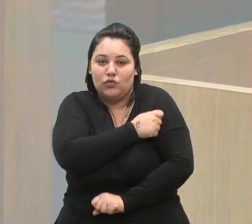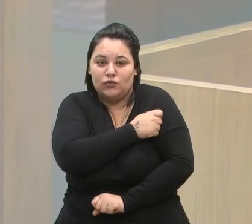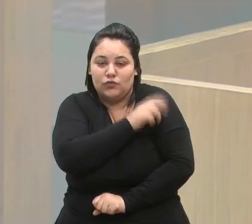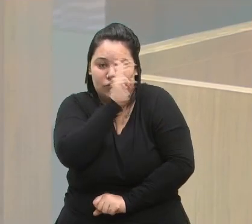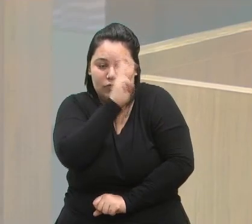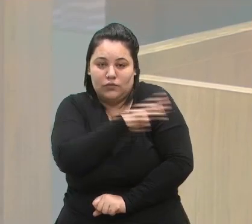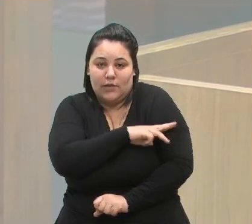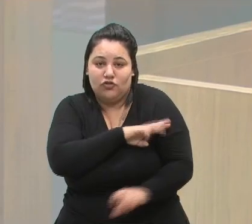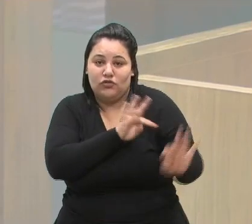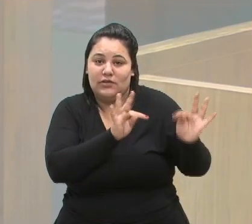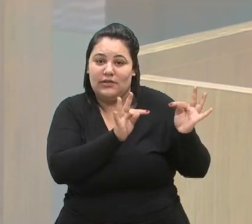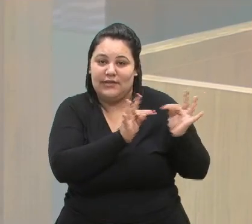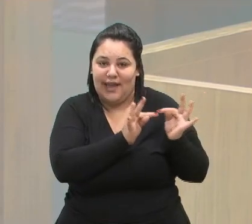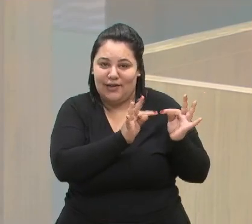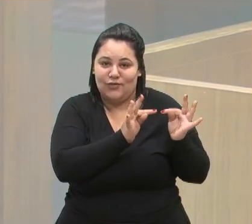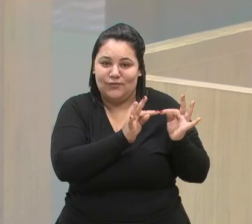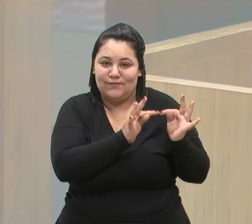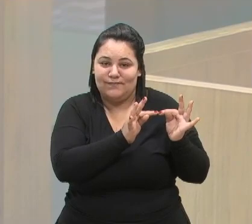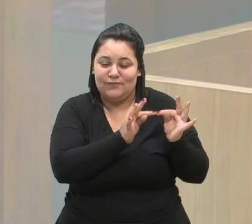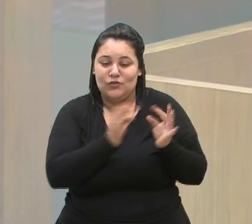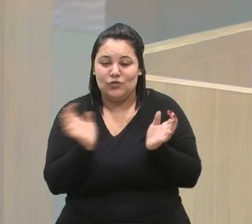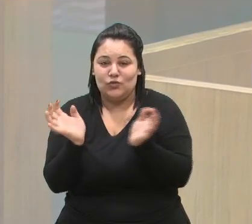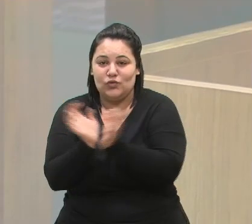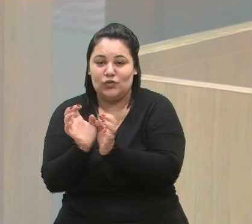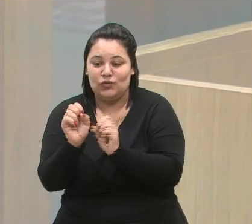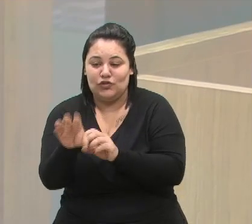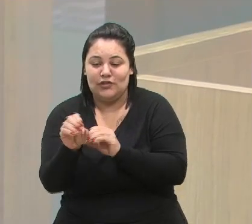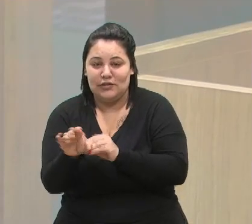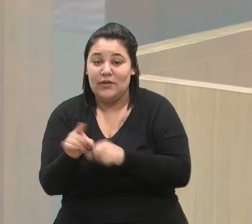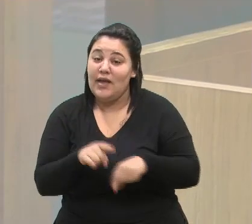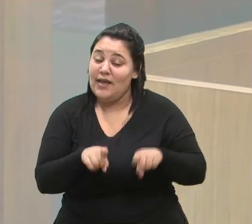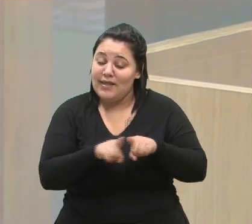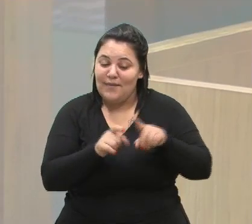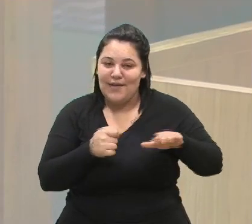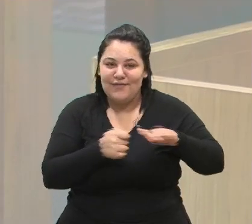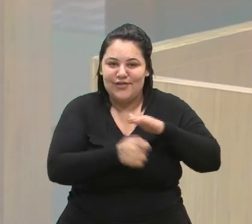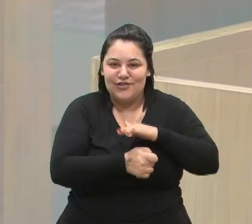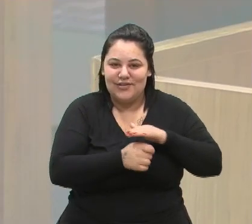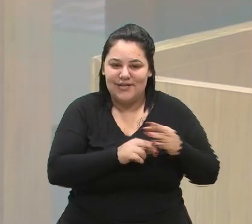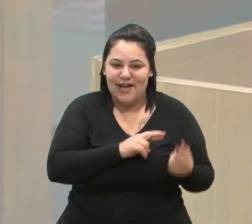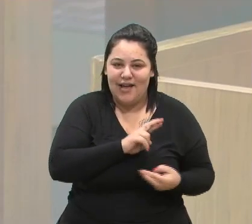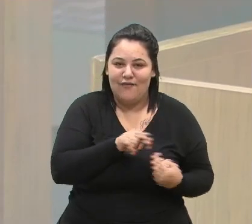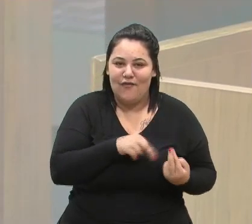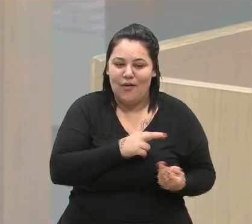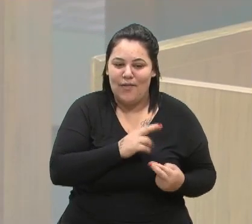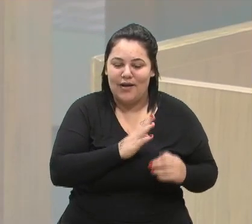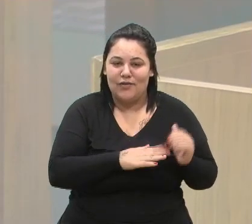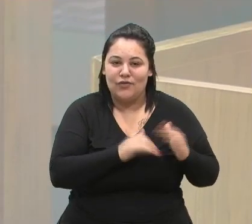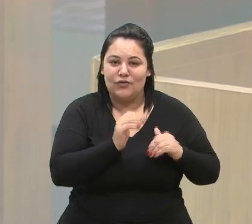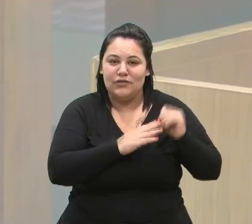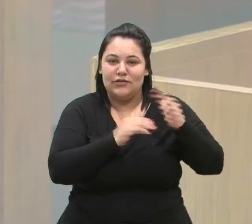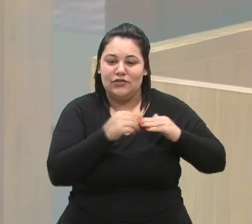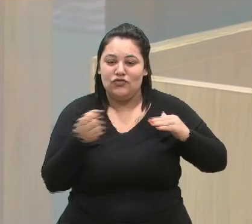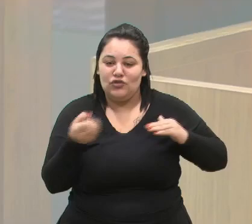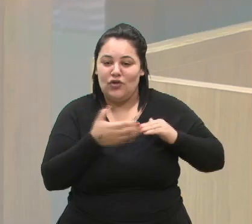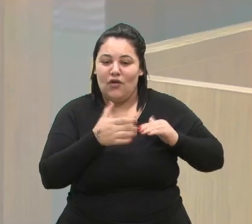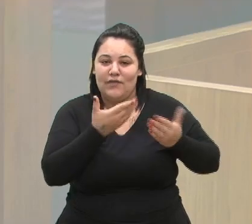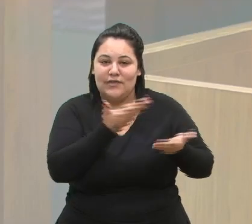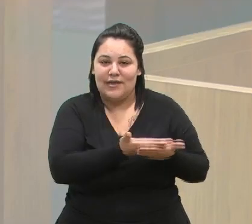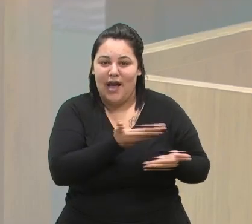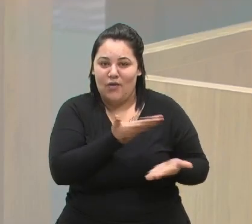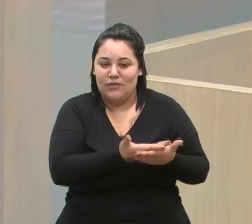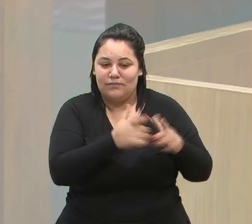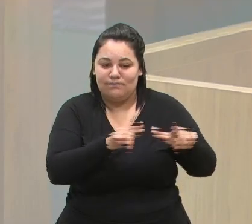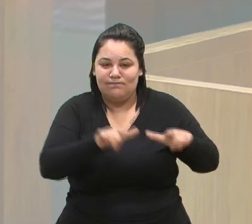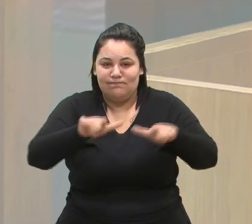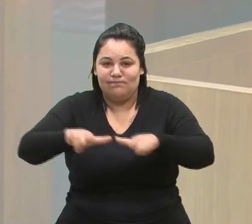técnico em suas redes de educação, bem como investir na reforma e construção de novas salas